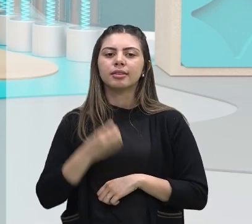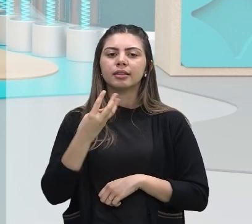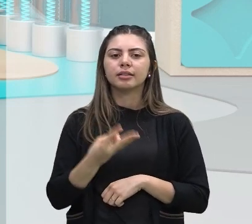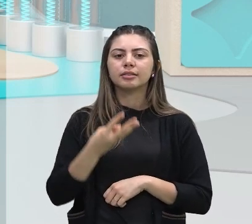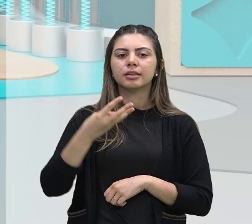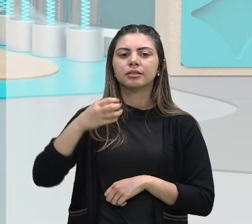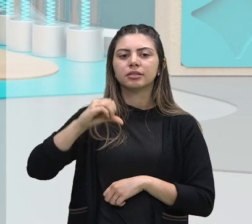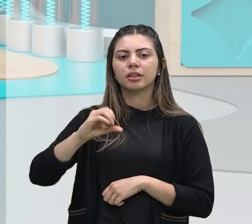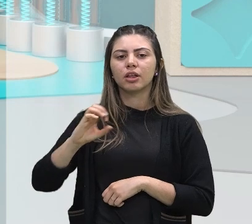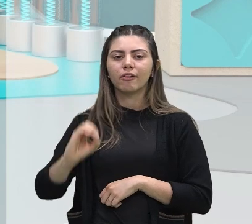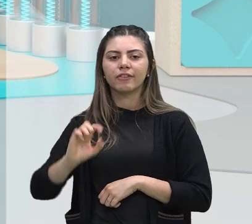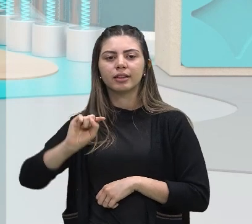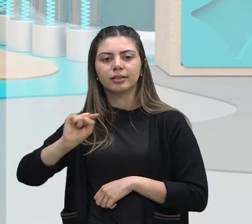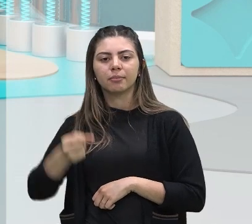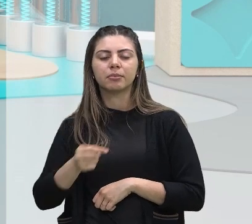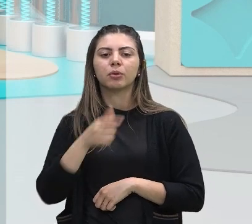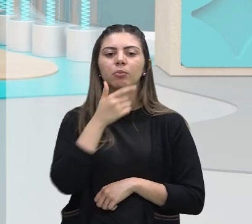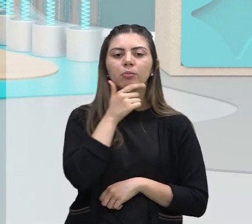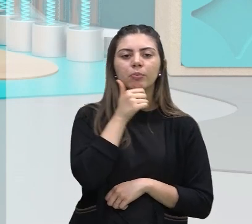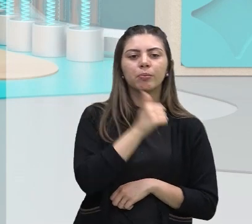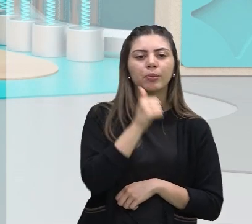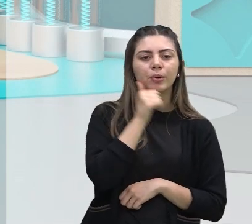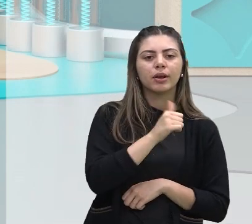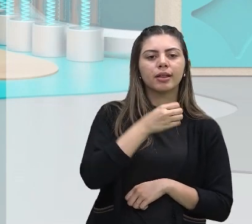390.564, o feminino,